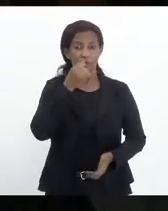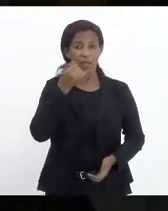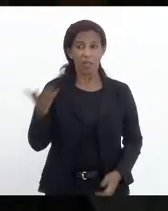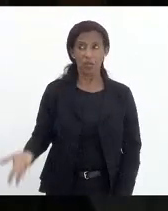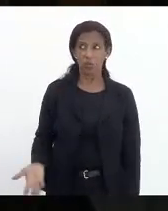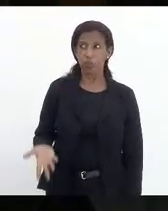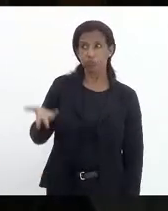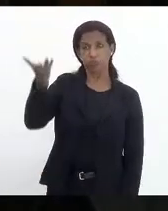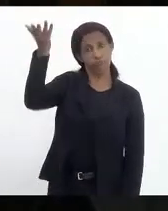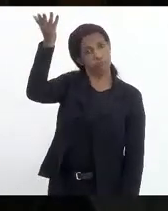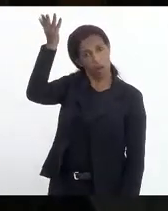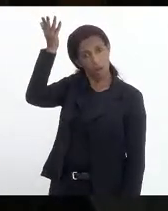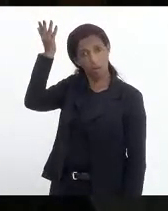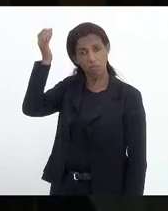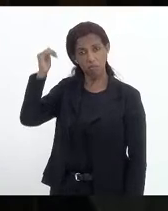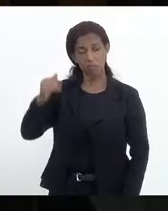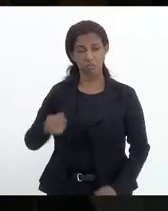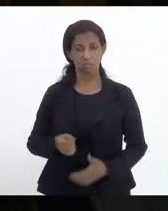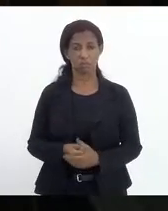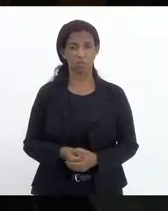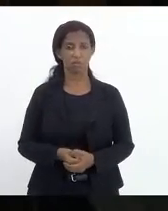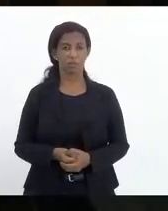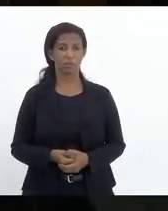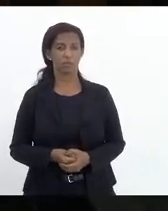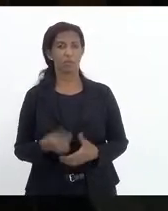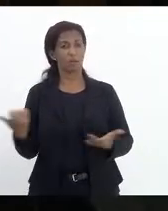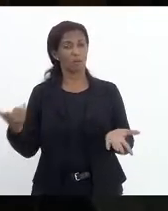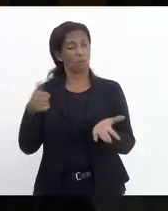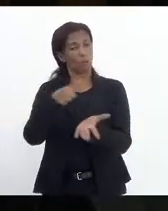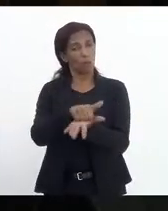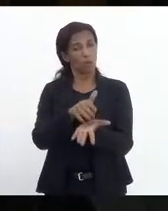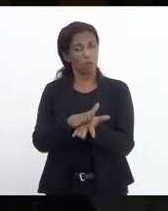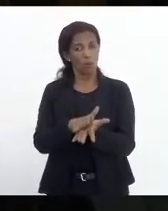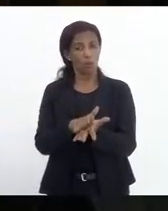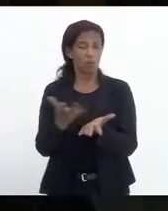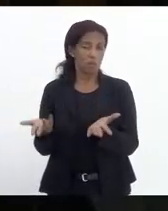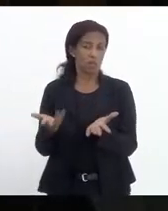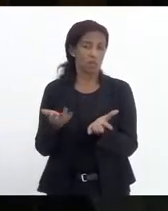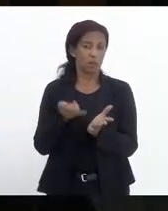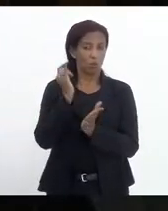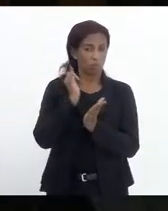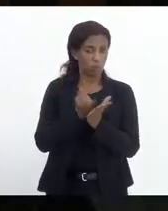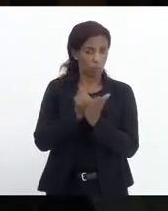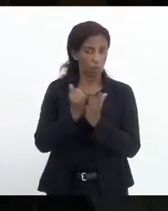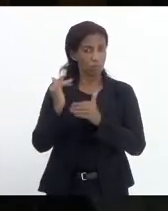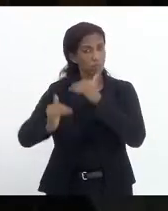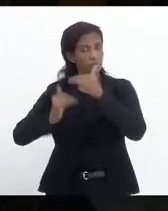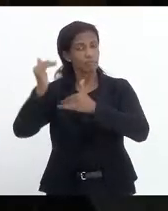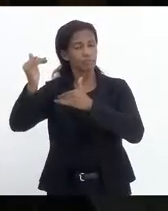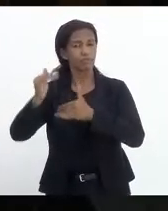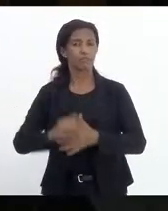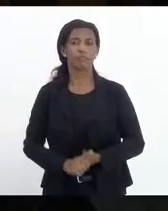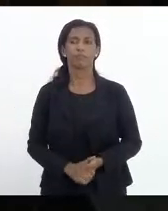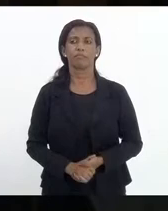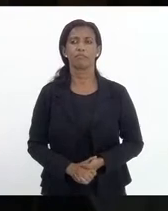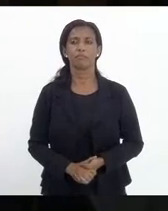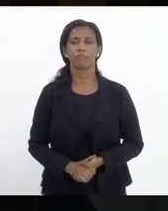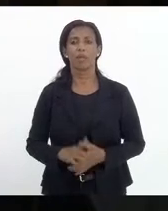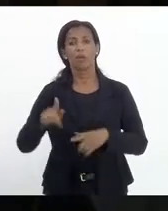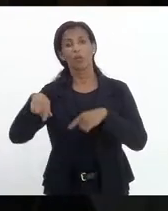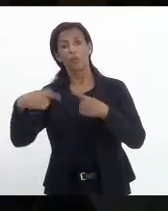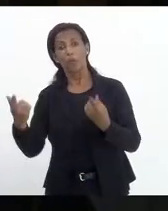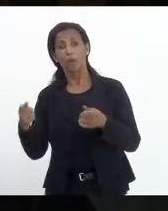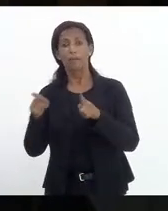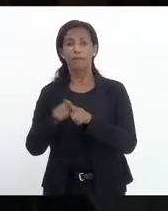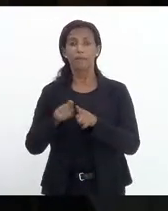energia tá nos Picos da da lua por via de consequência a receita também cresce fora os